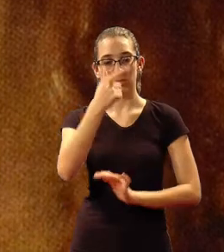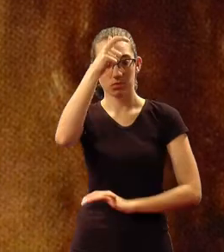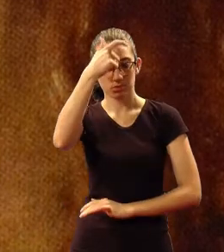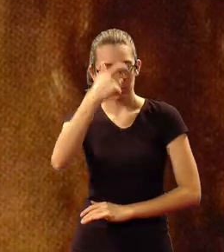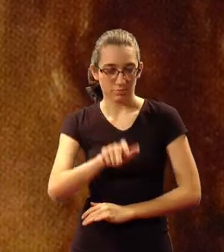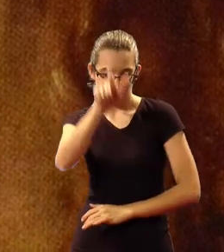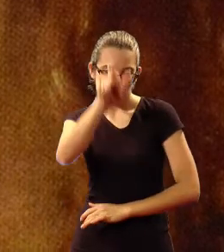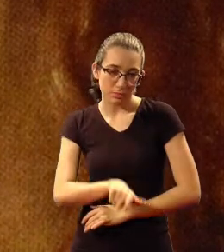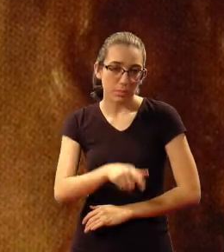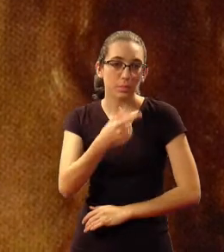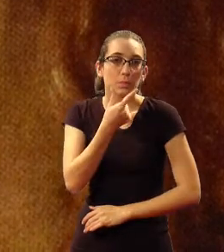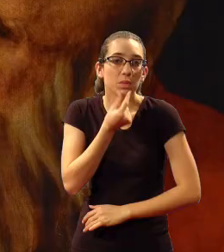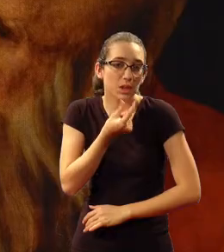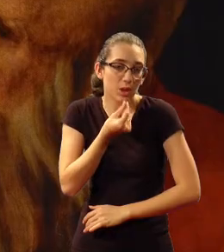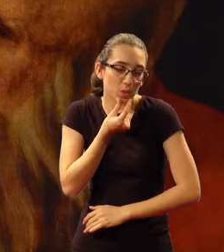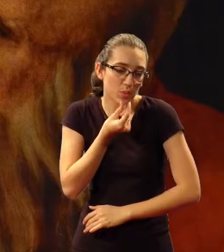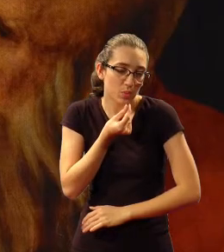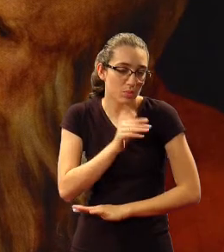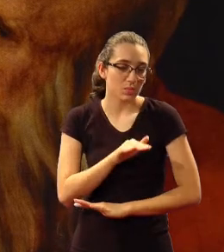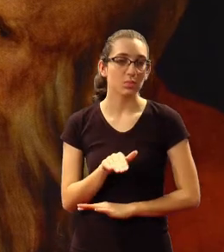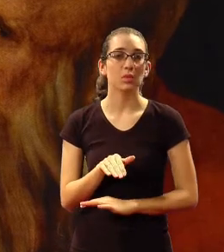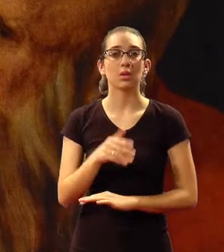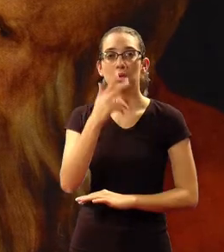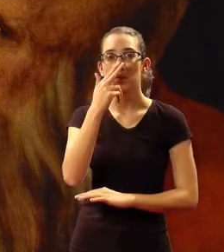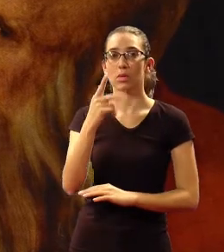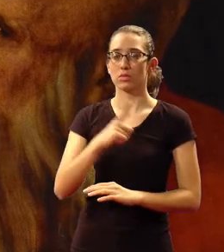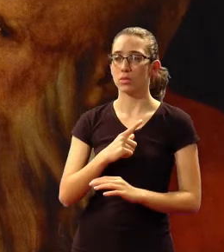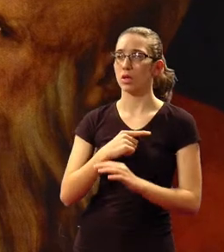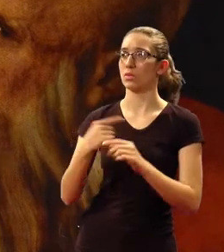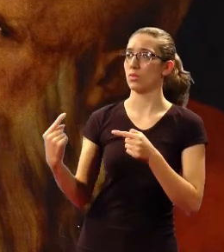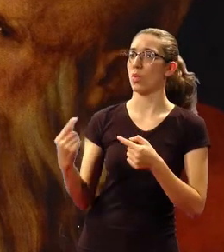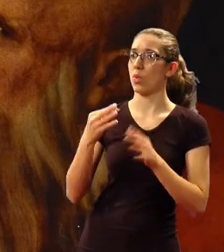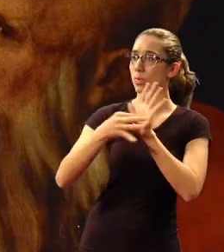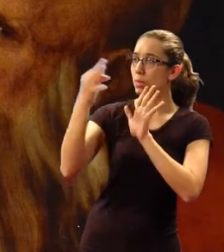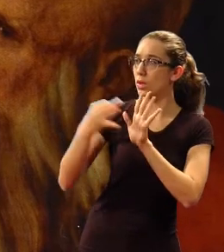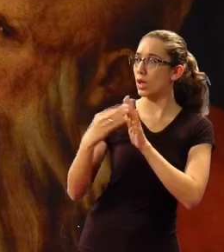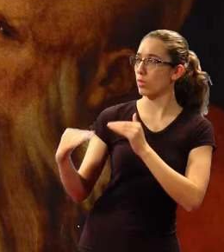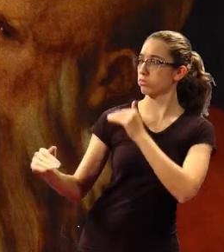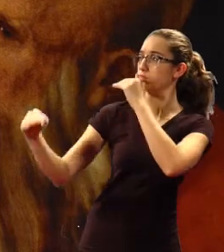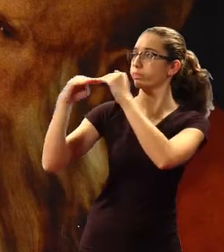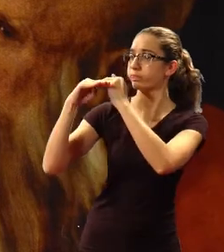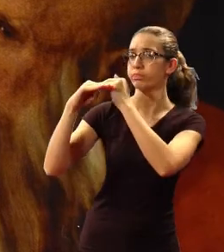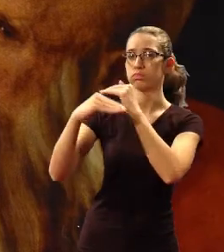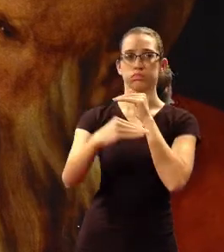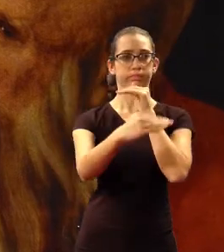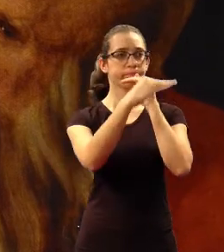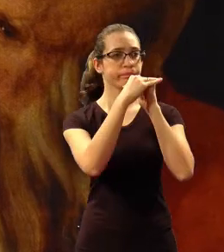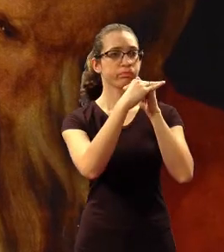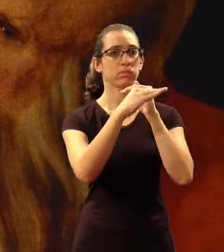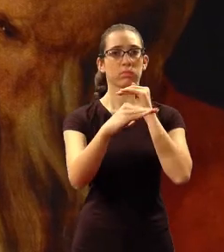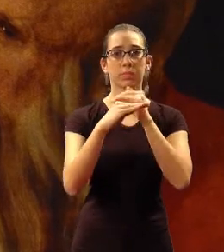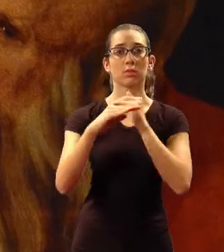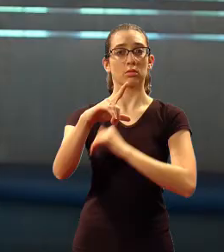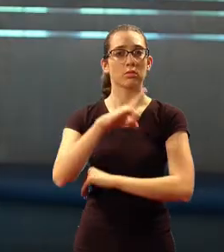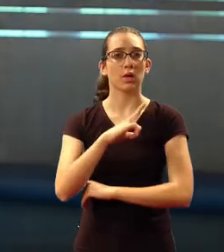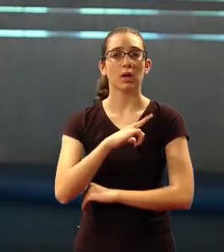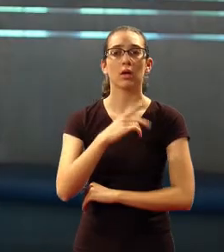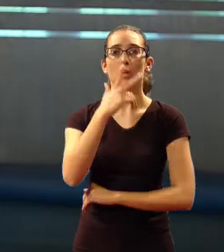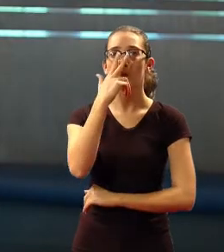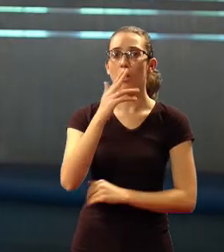de um menino, que é alguém que argumenta de igual para igual, que fundamenta a sua